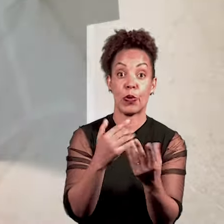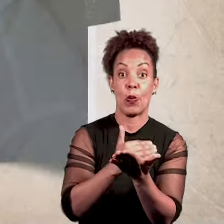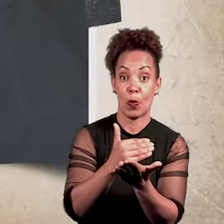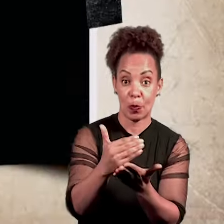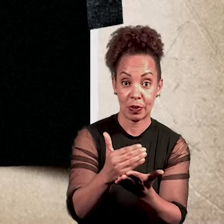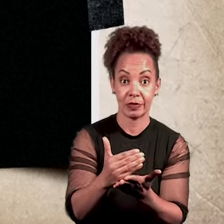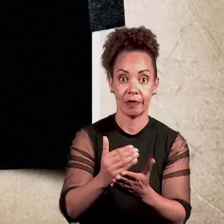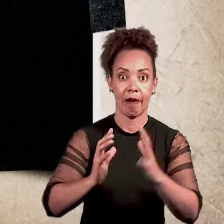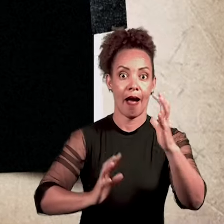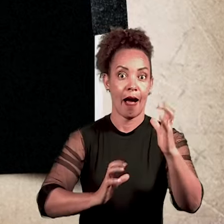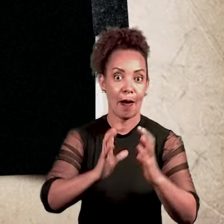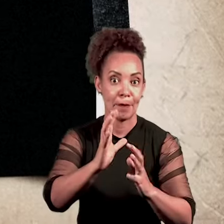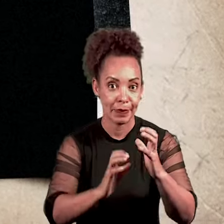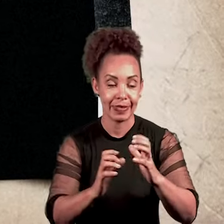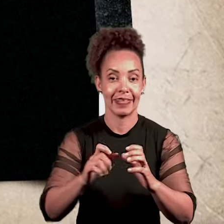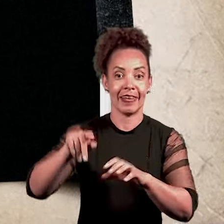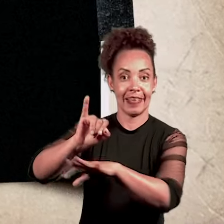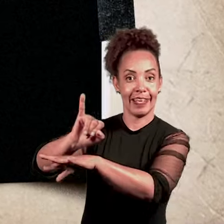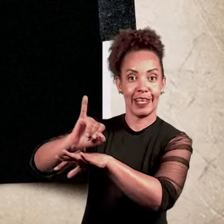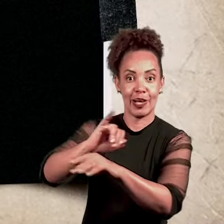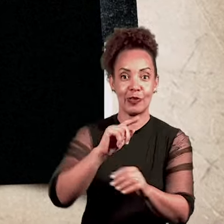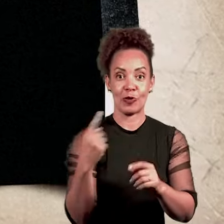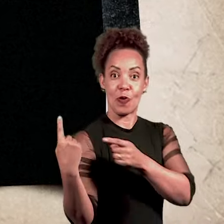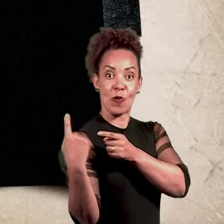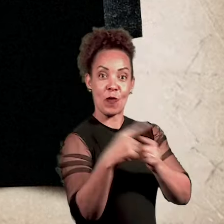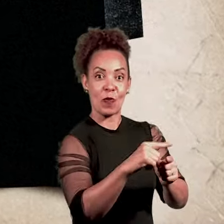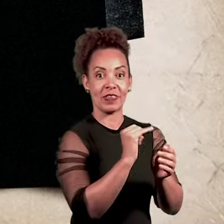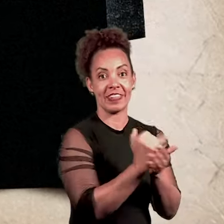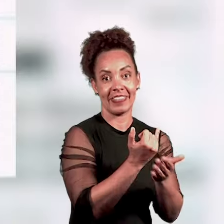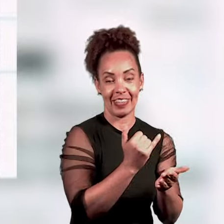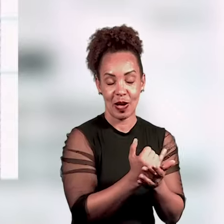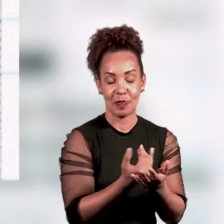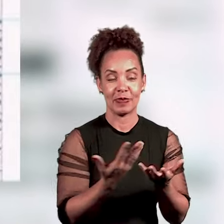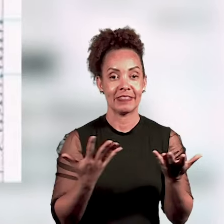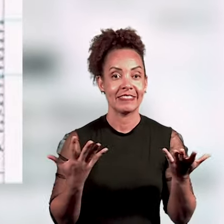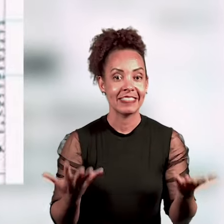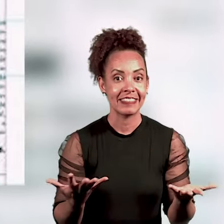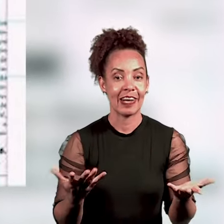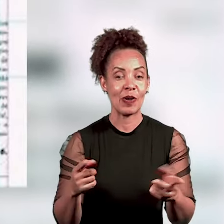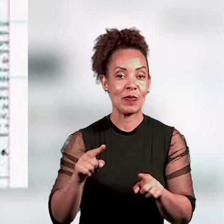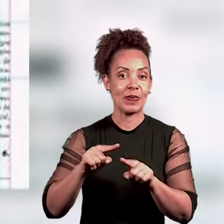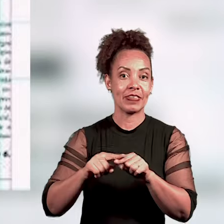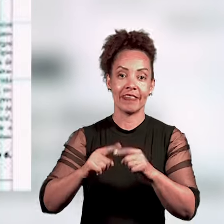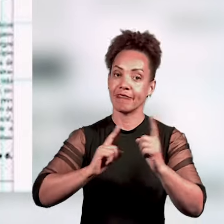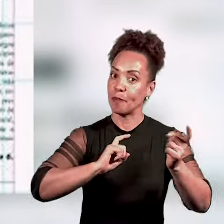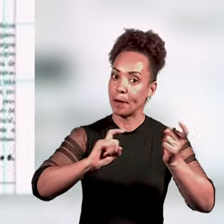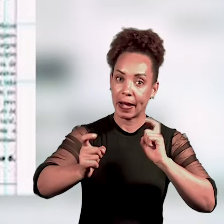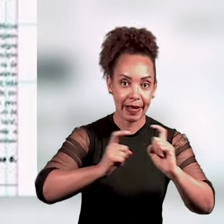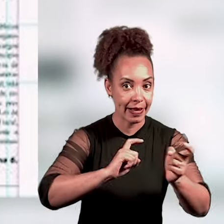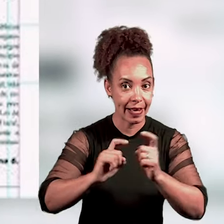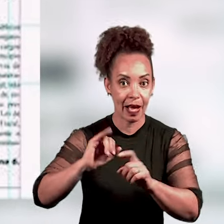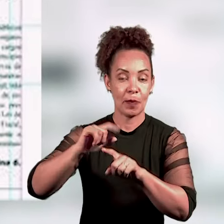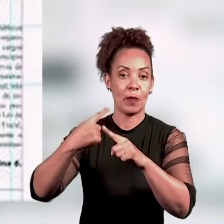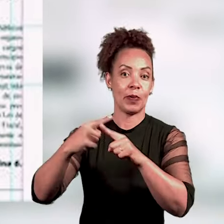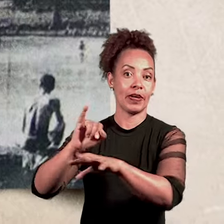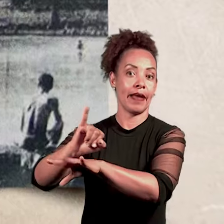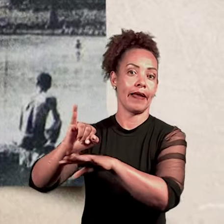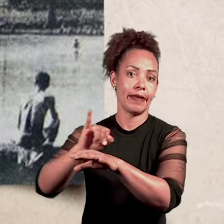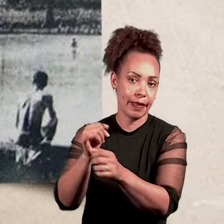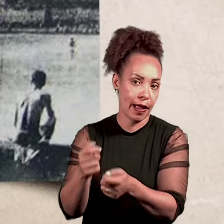e Itabuna. Houve polêmica, porque Ilhéus era o município dominante, né, e tal.